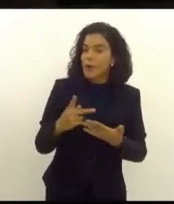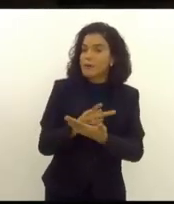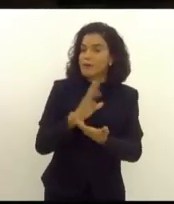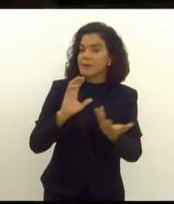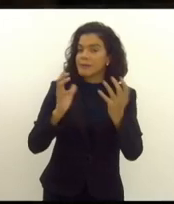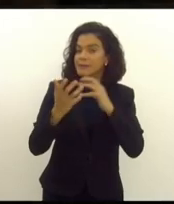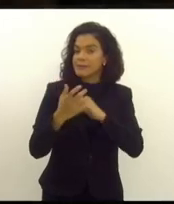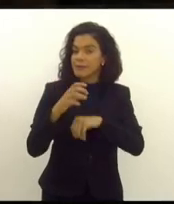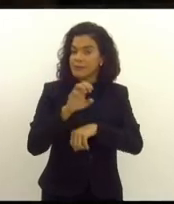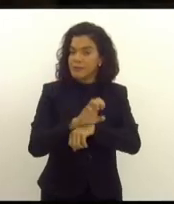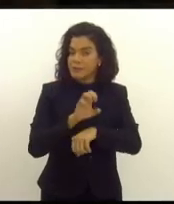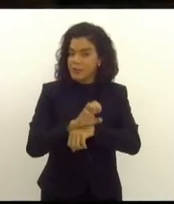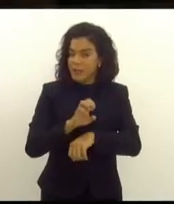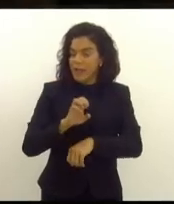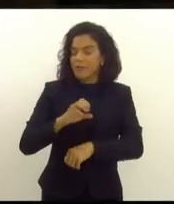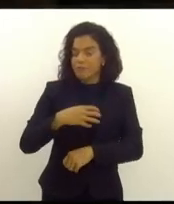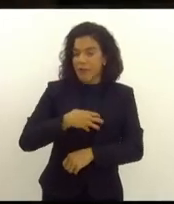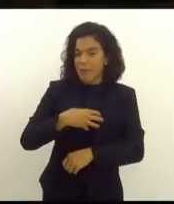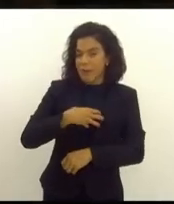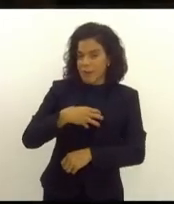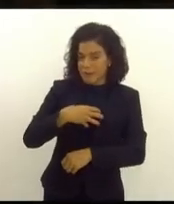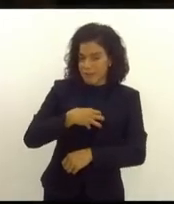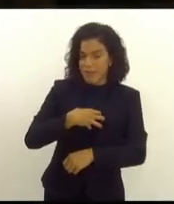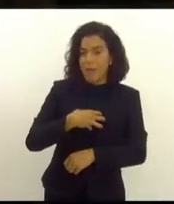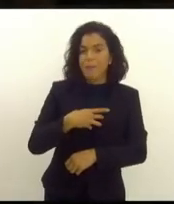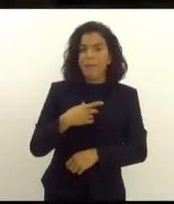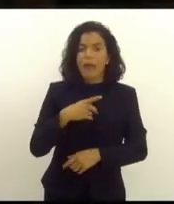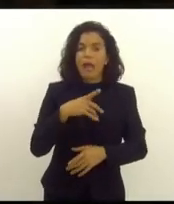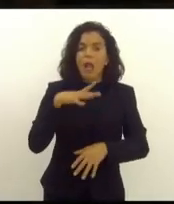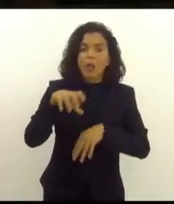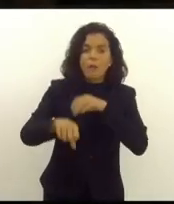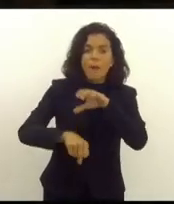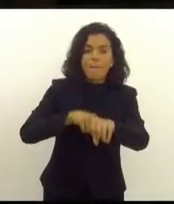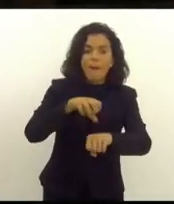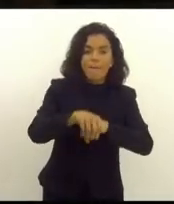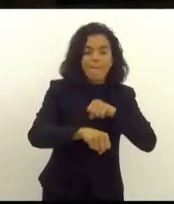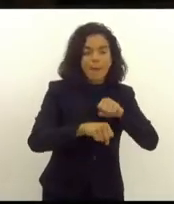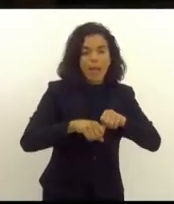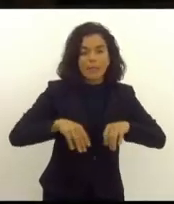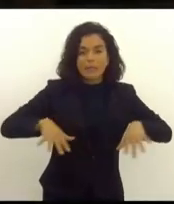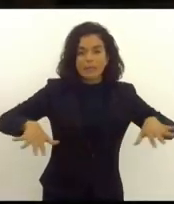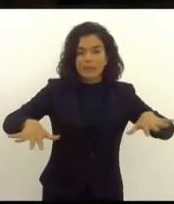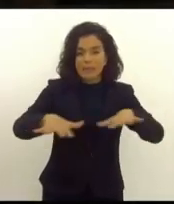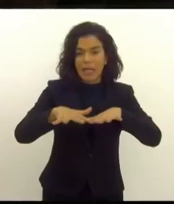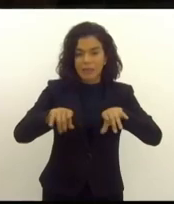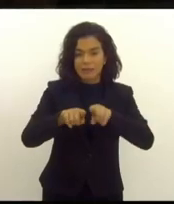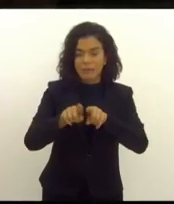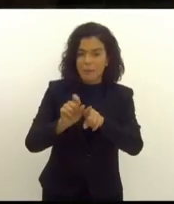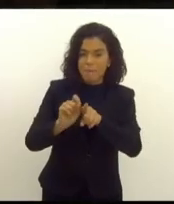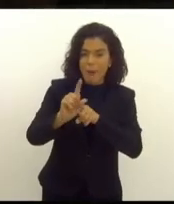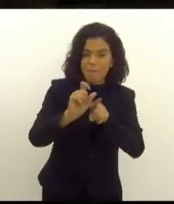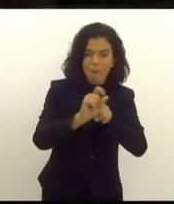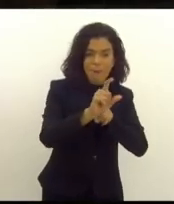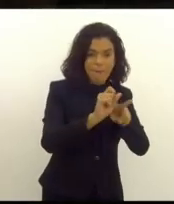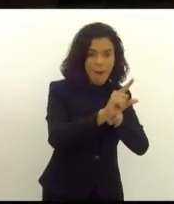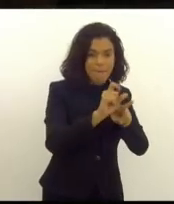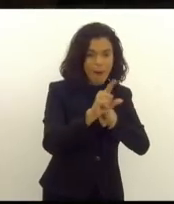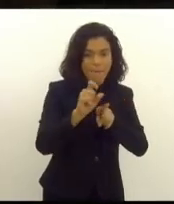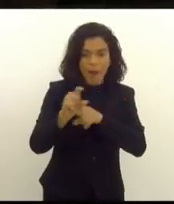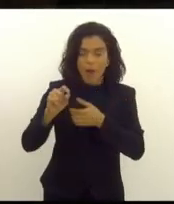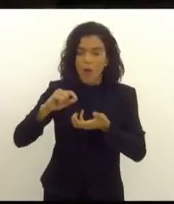porque a luta pelas terras pelo poder econômico por expulsar os quilombolas